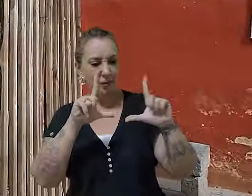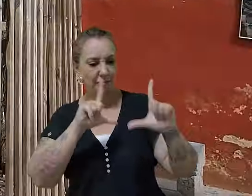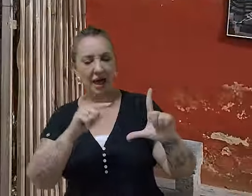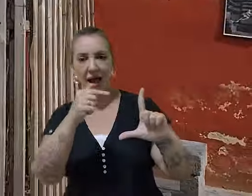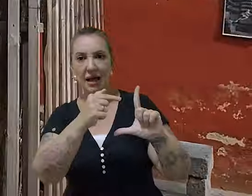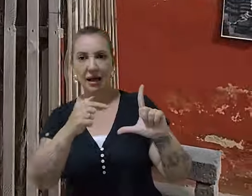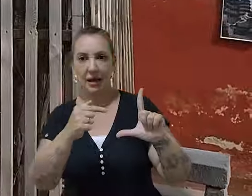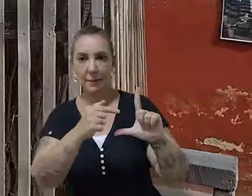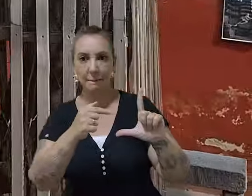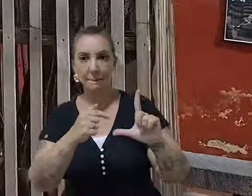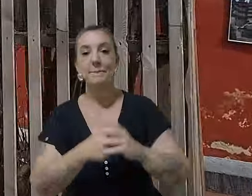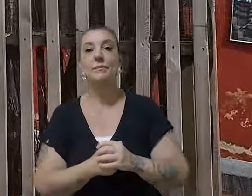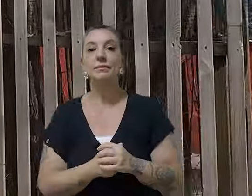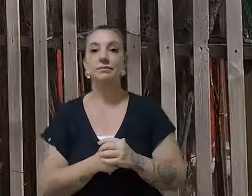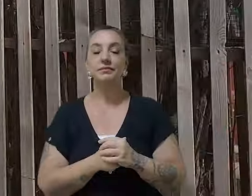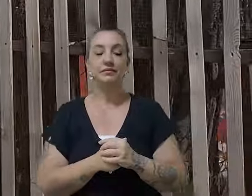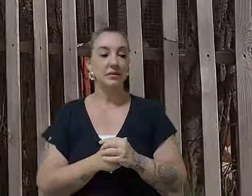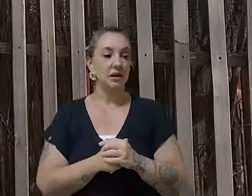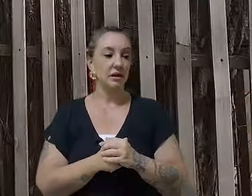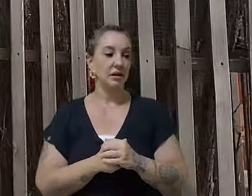aqui.